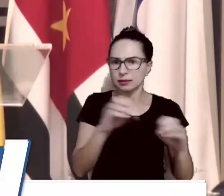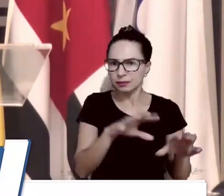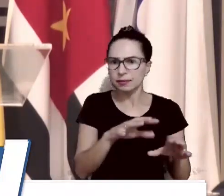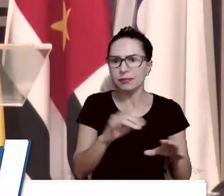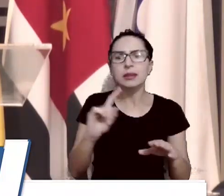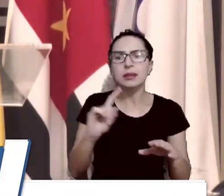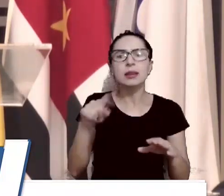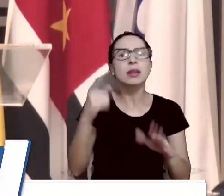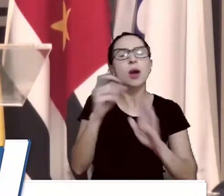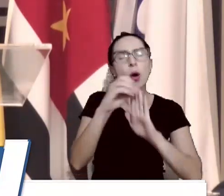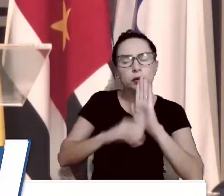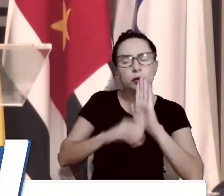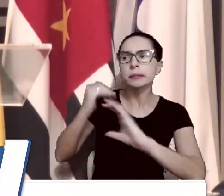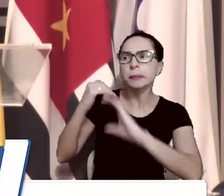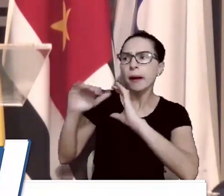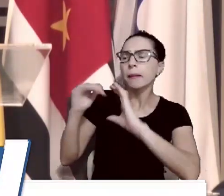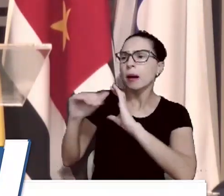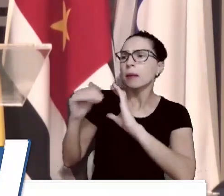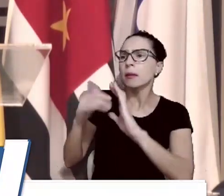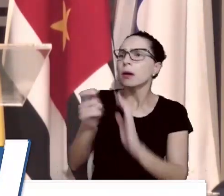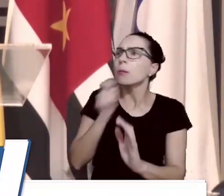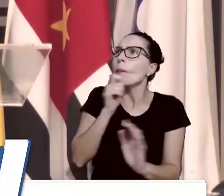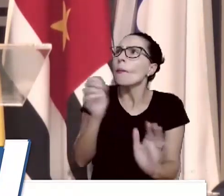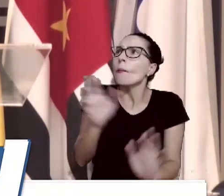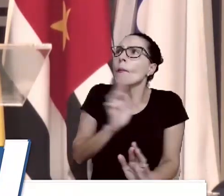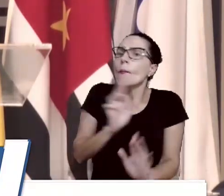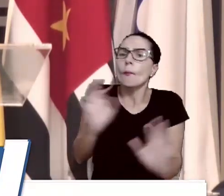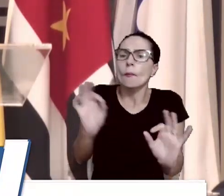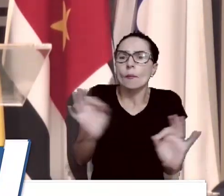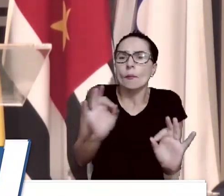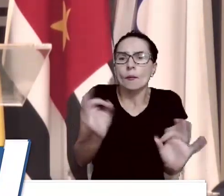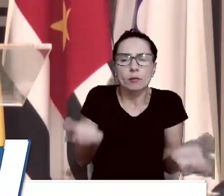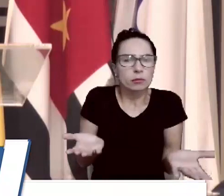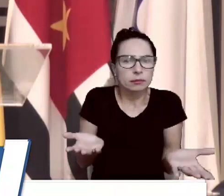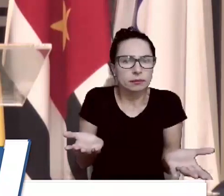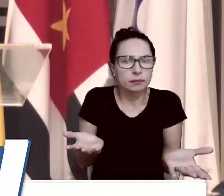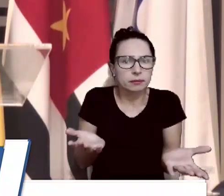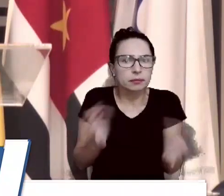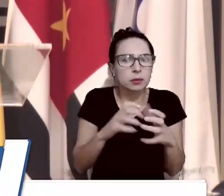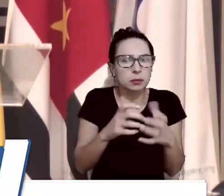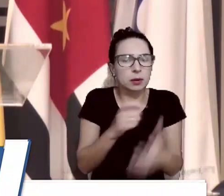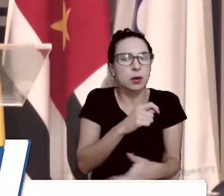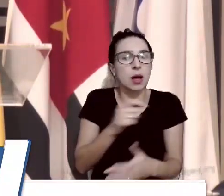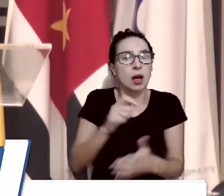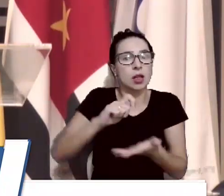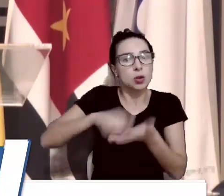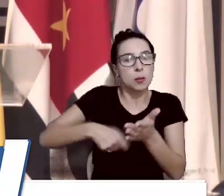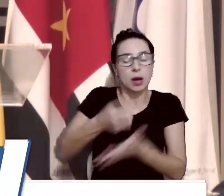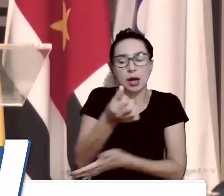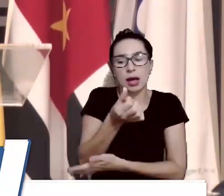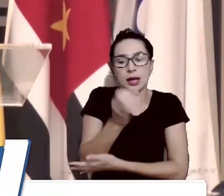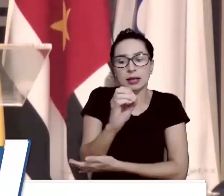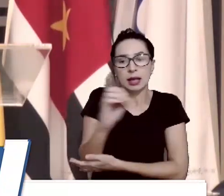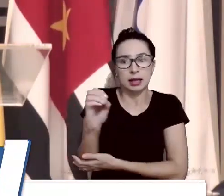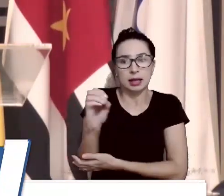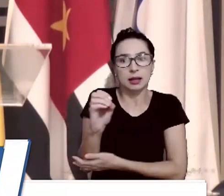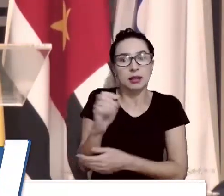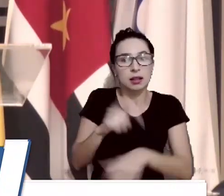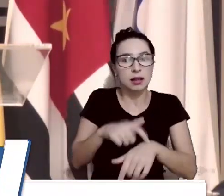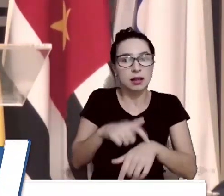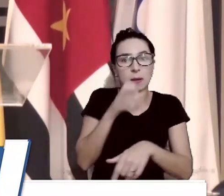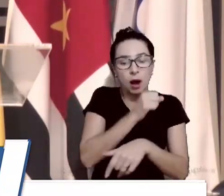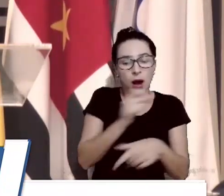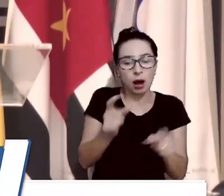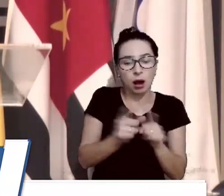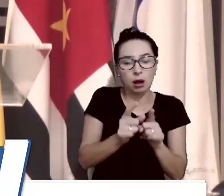ofícios e ofícios não tem resposta para a nossa comunidade. Assim, foram 600 assinaturas que a gente recolheu em um curto período de tempo,